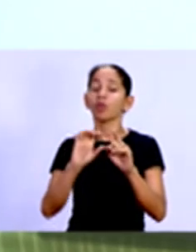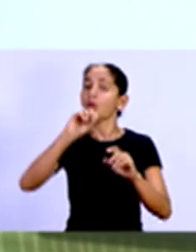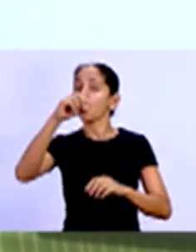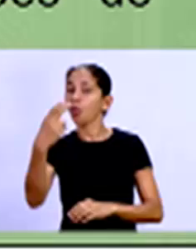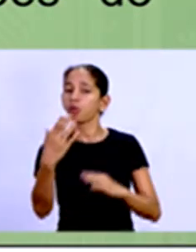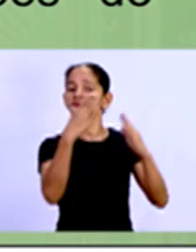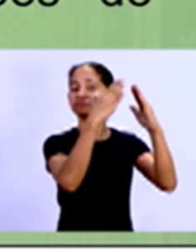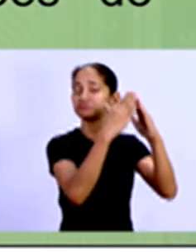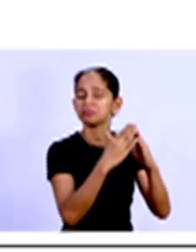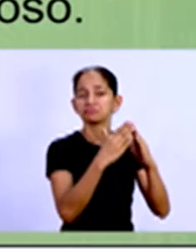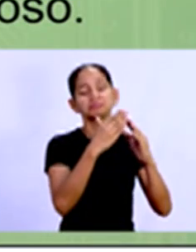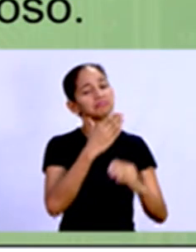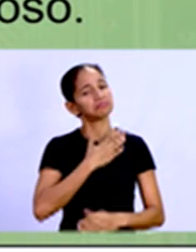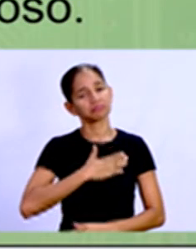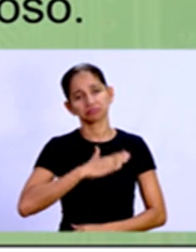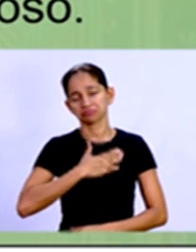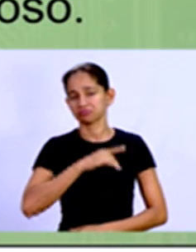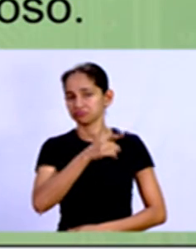residência desse idoso.